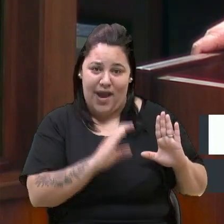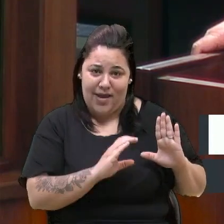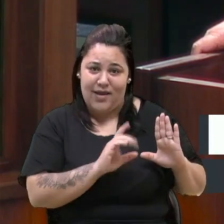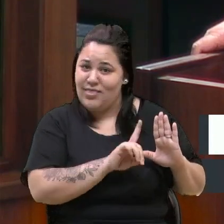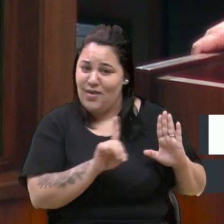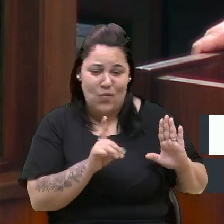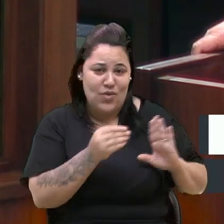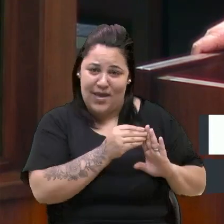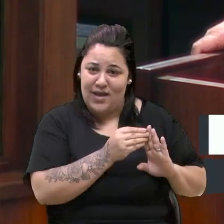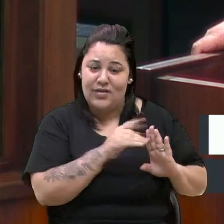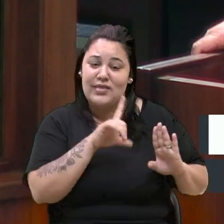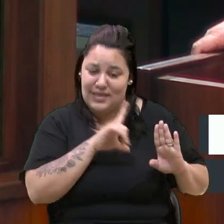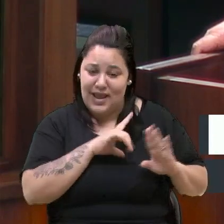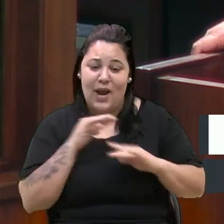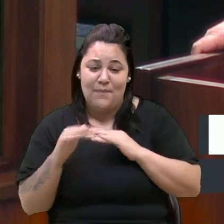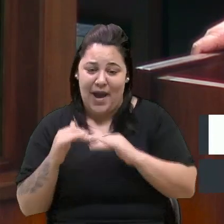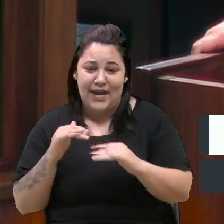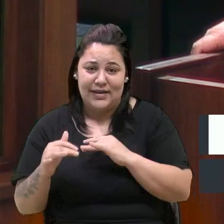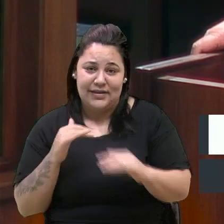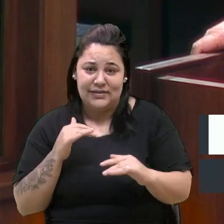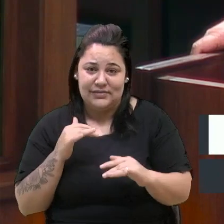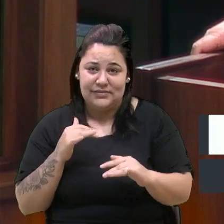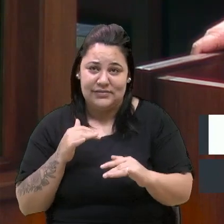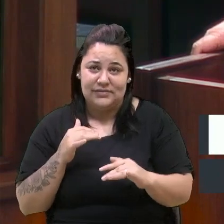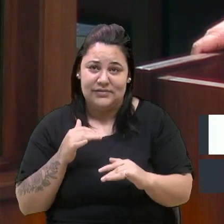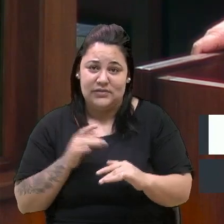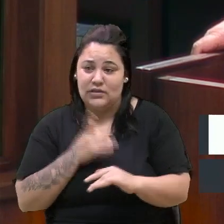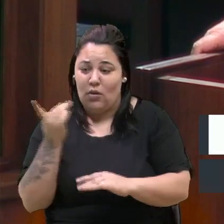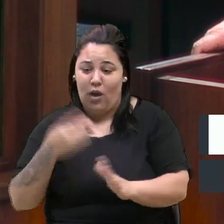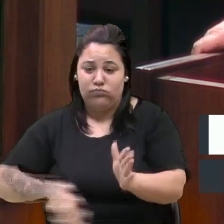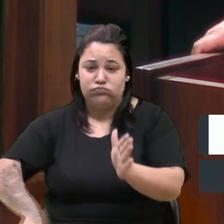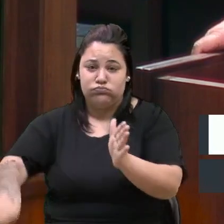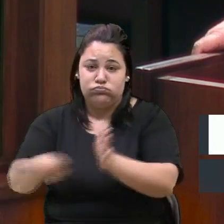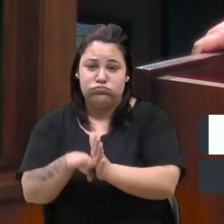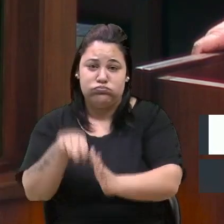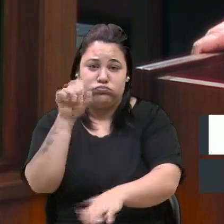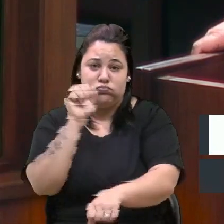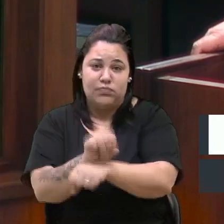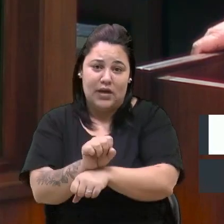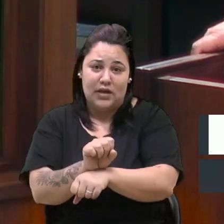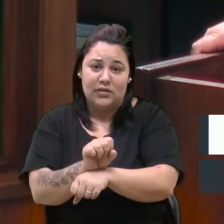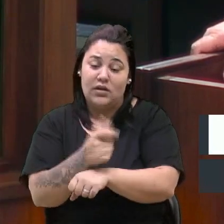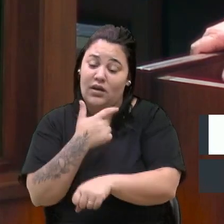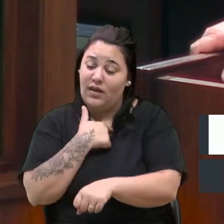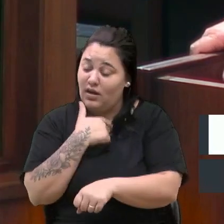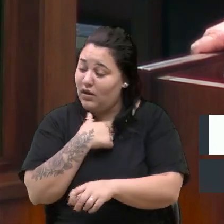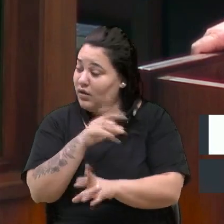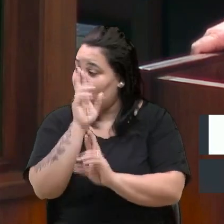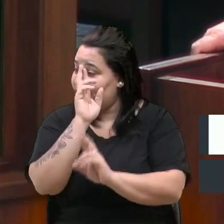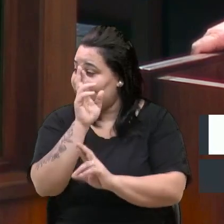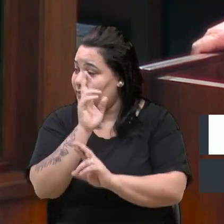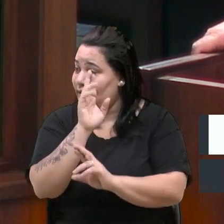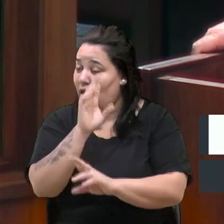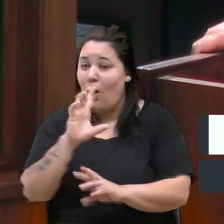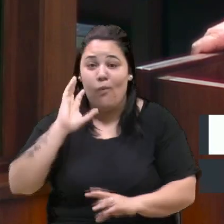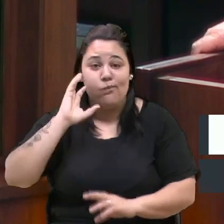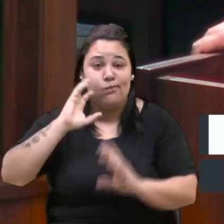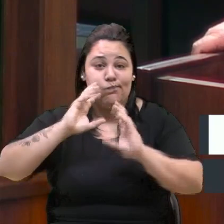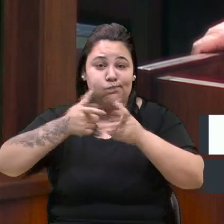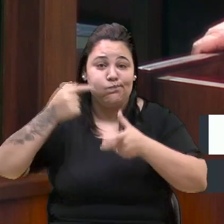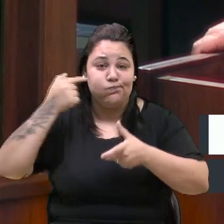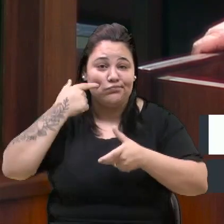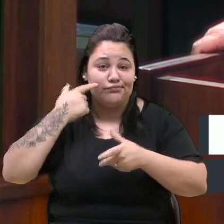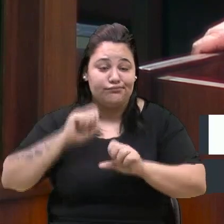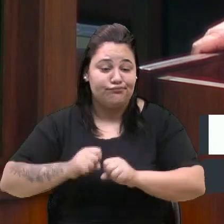tem máquinas, as máquinas estão se estrovando lá no pátio. Espero que não enferrujem, os pneus não comecem a estragar os pneus